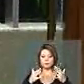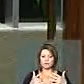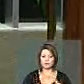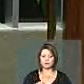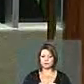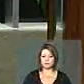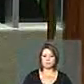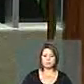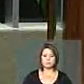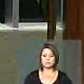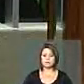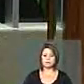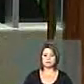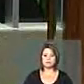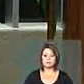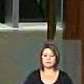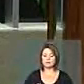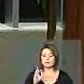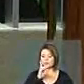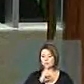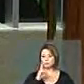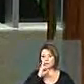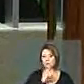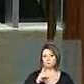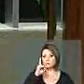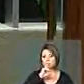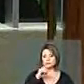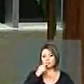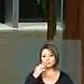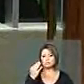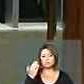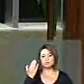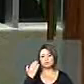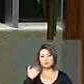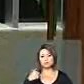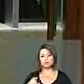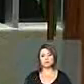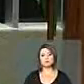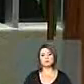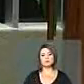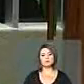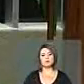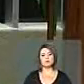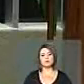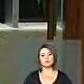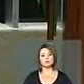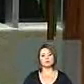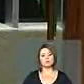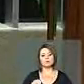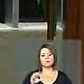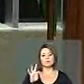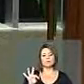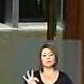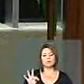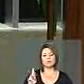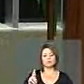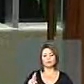presidenta Dilma Rousseff realizou no momento em que o Tribunal Superior Eleitoral